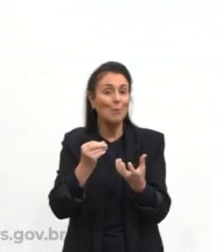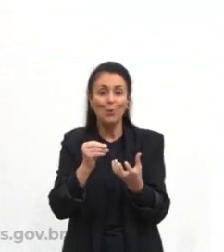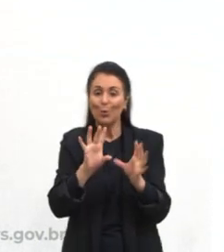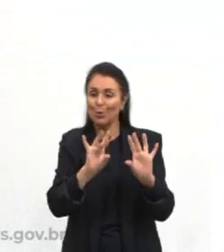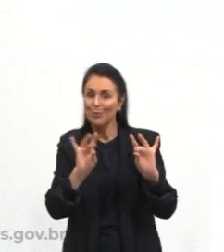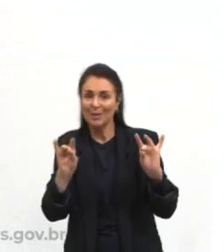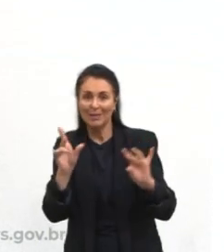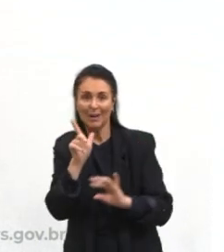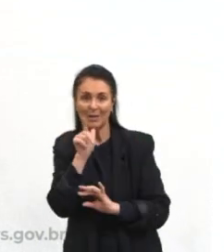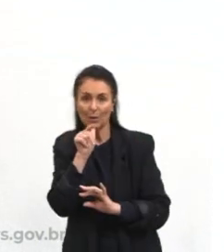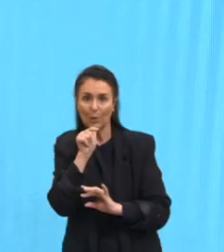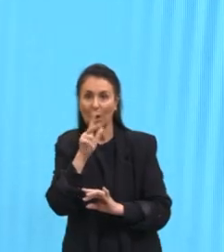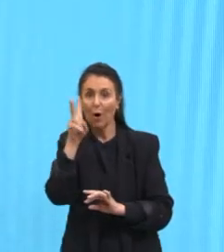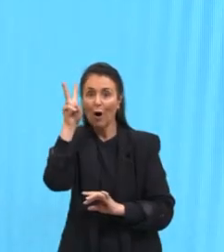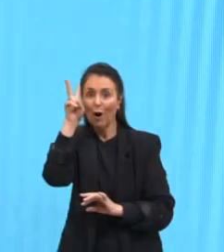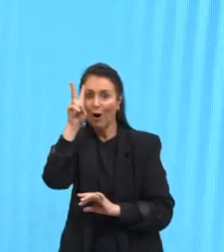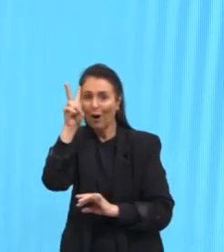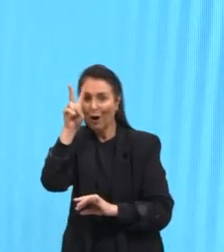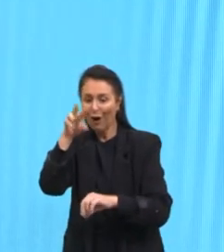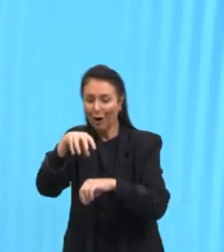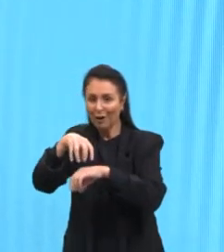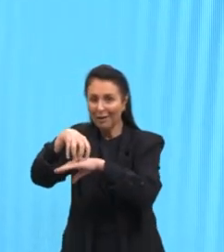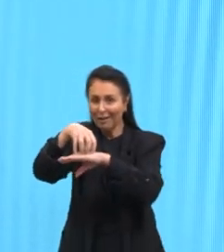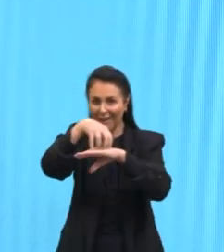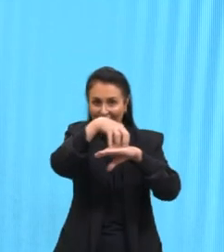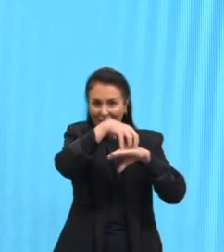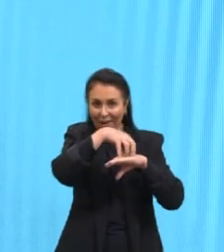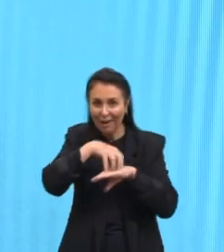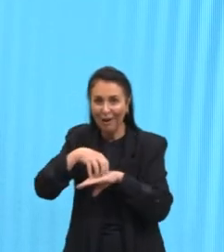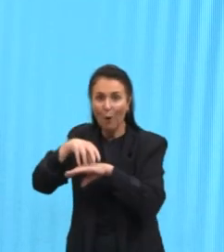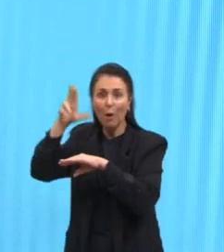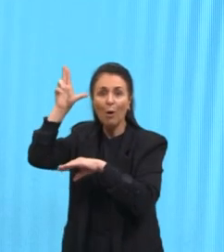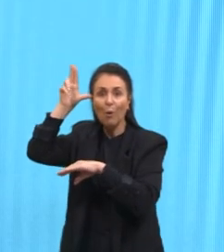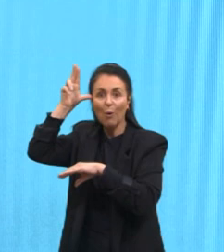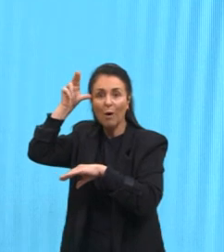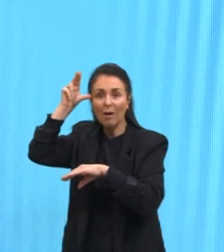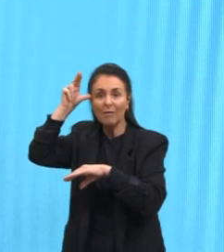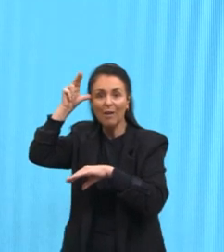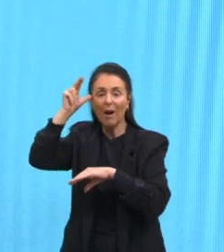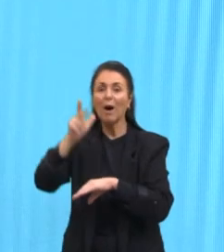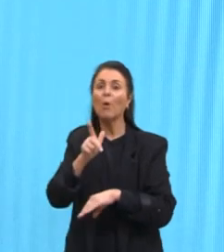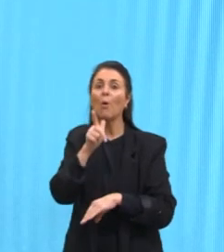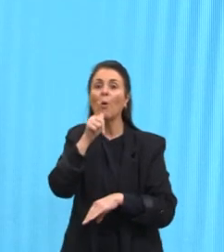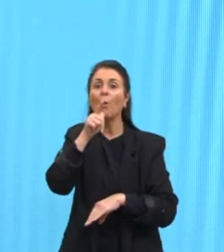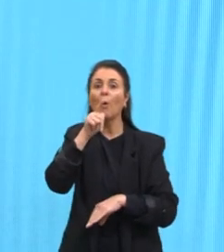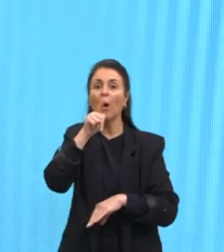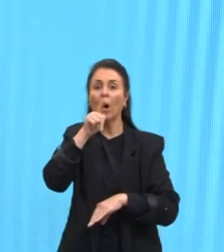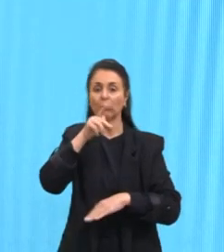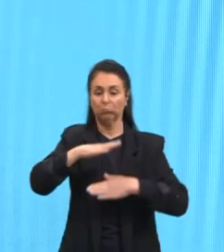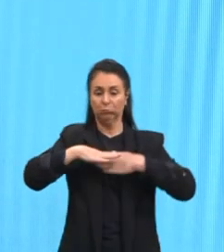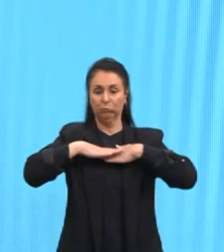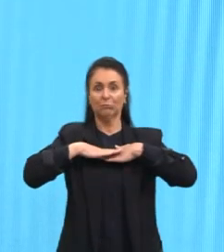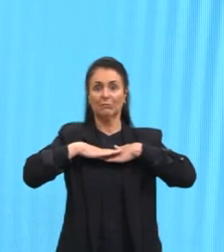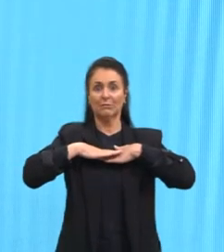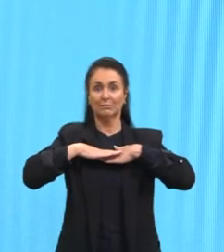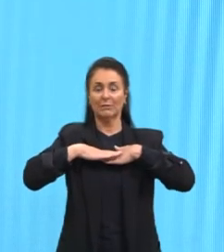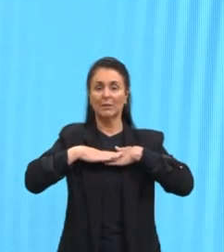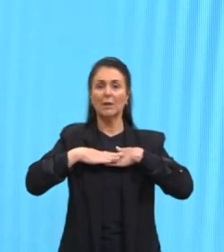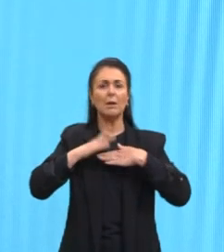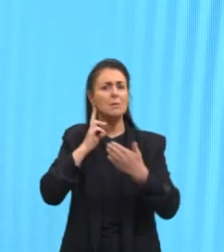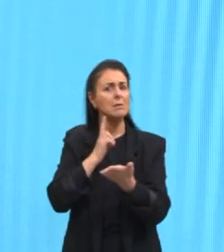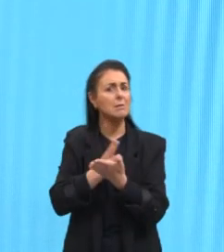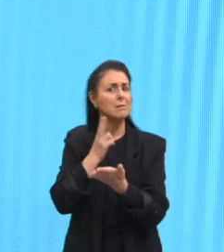mostrar uma foto os turistas ali o cavalo com água até o é um animal aí vai ficar dentro da água